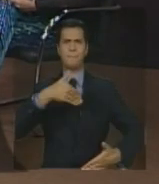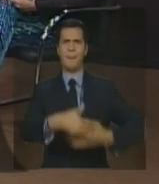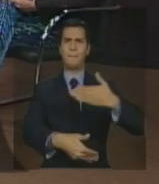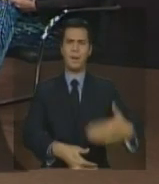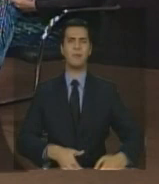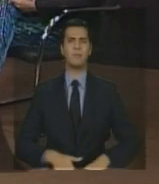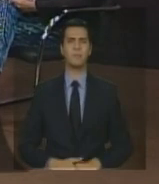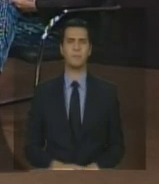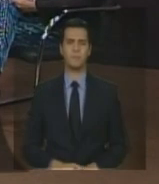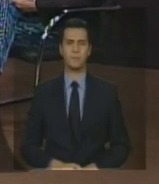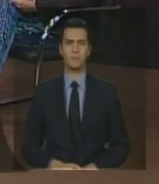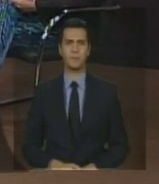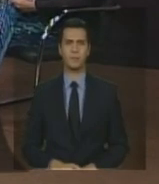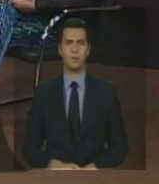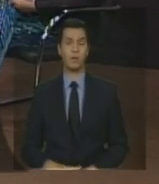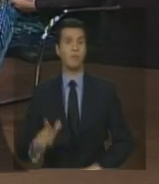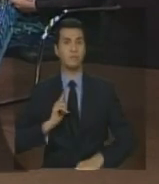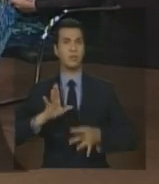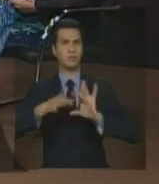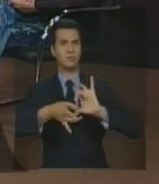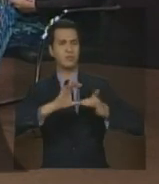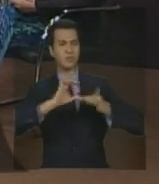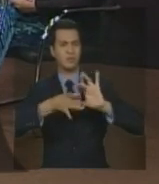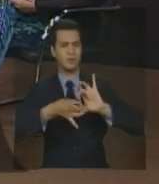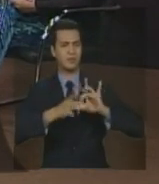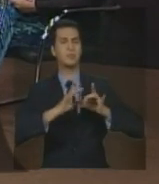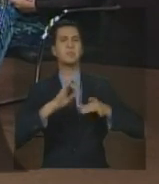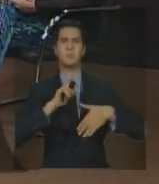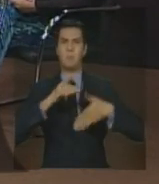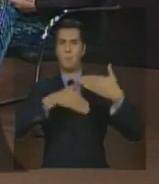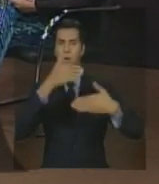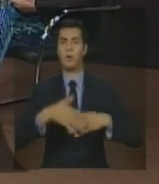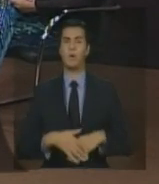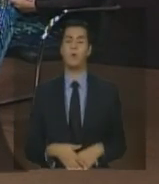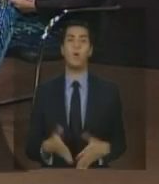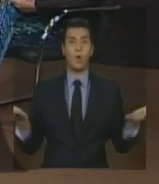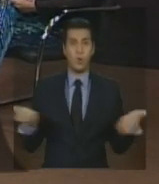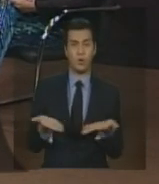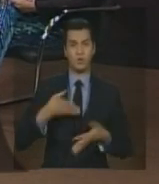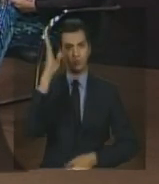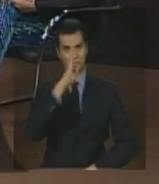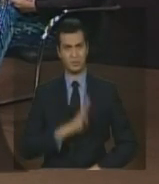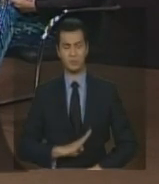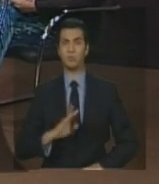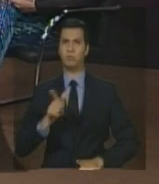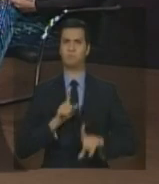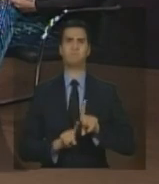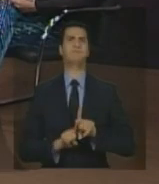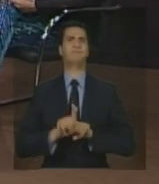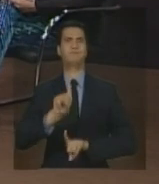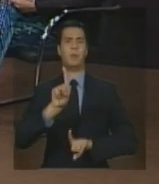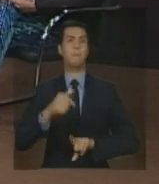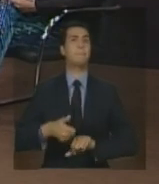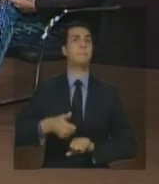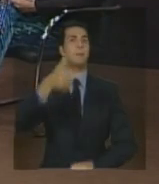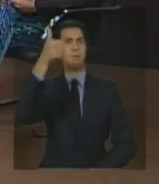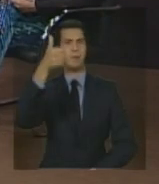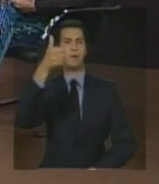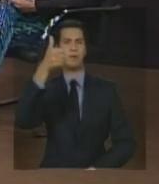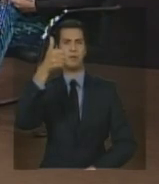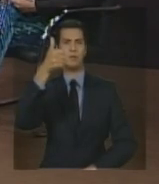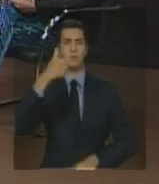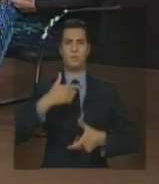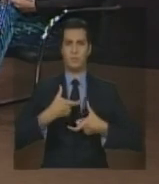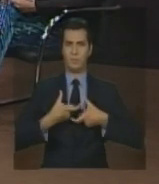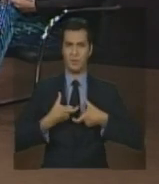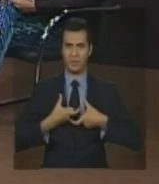Paralimpíadas crescendo. Para ter uma ideia, o Brasil hoje é o primeiro no quadro de medalhas, botando os Estados Unidos quase com o